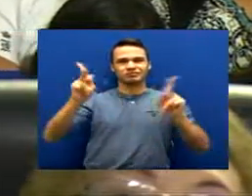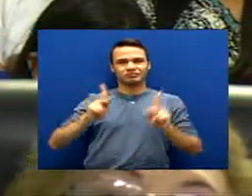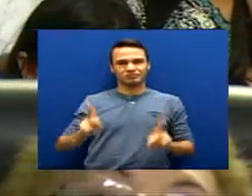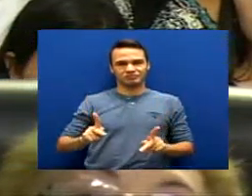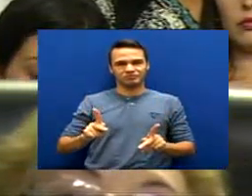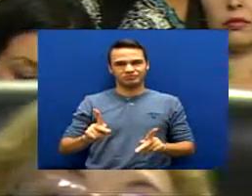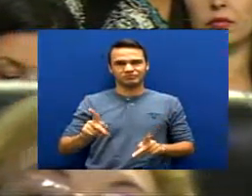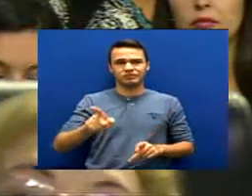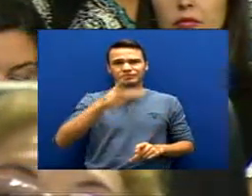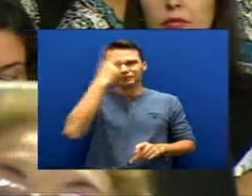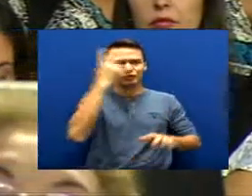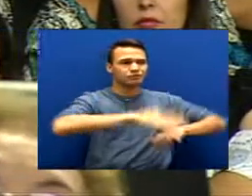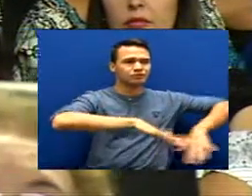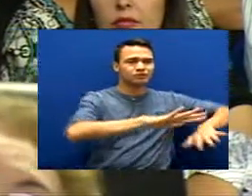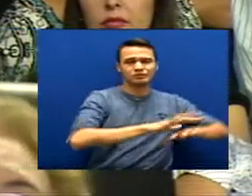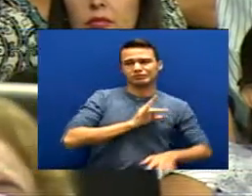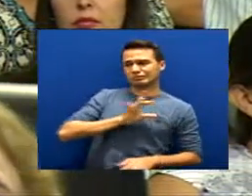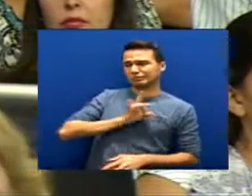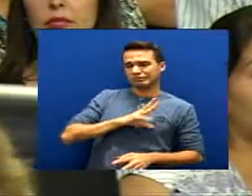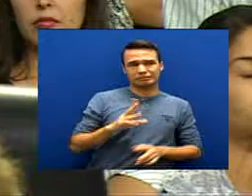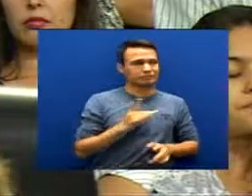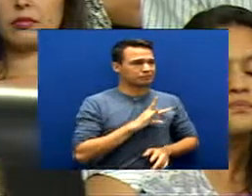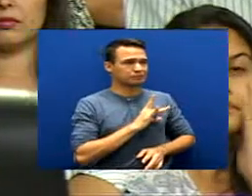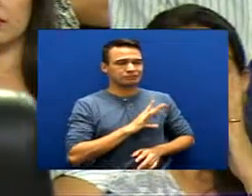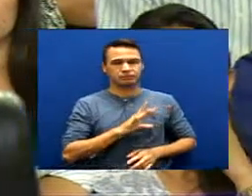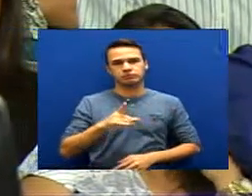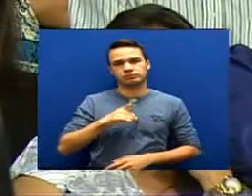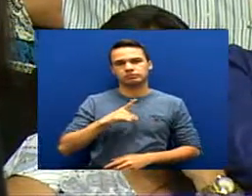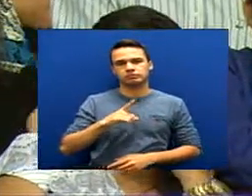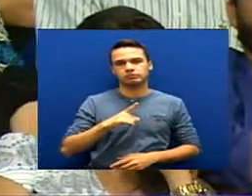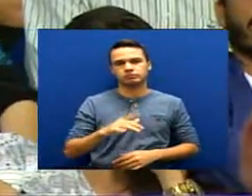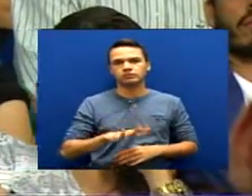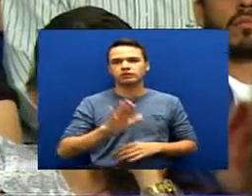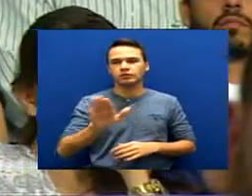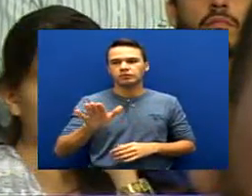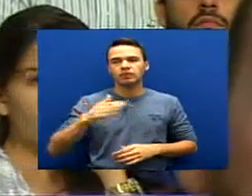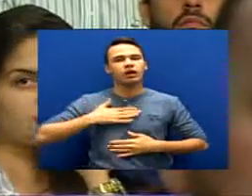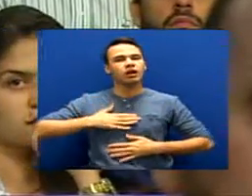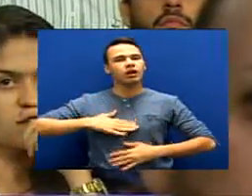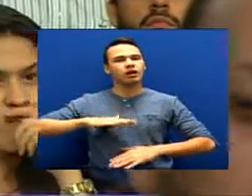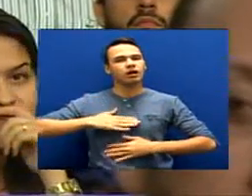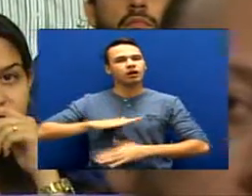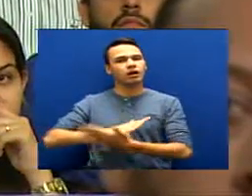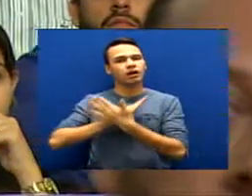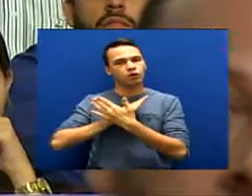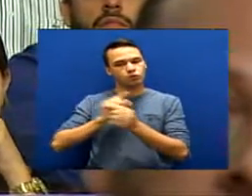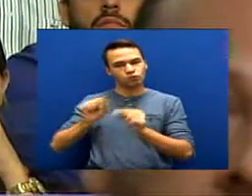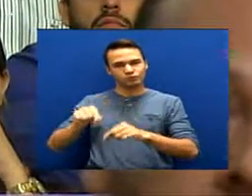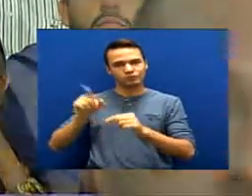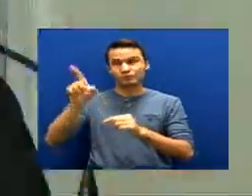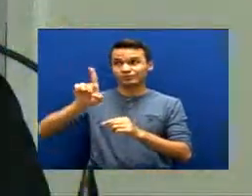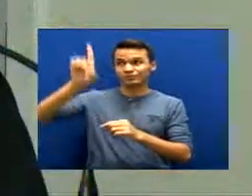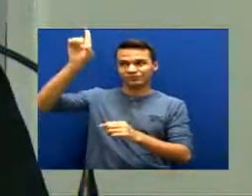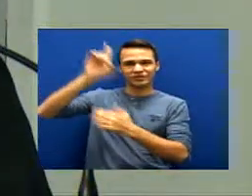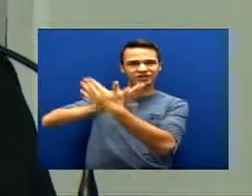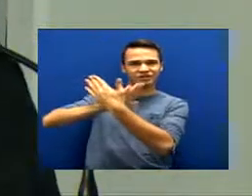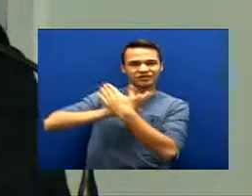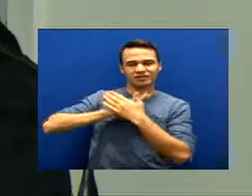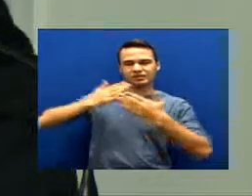orgulho. Amarão mais os prazeres do que a Deus. Parecerão ser seguidores da nossa